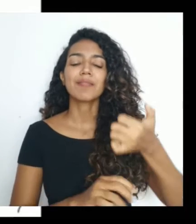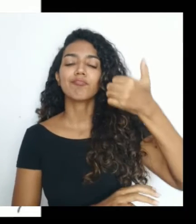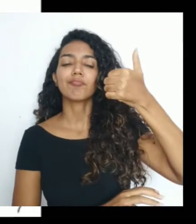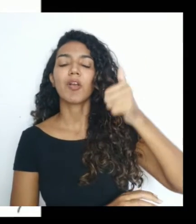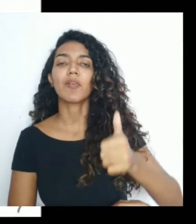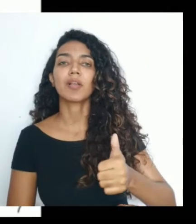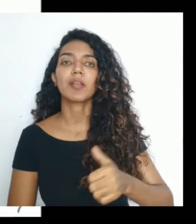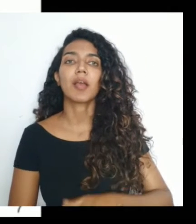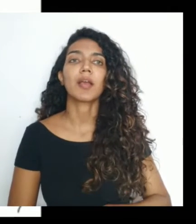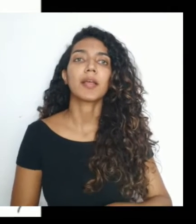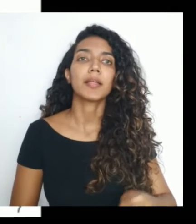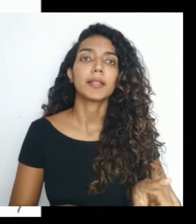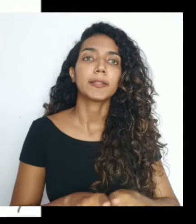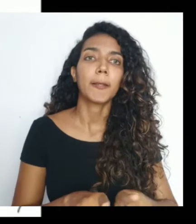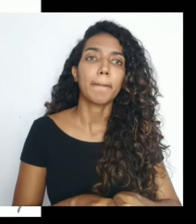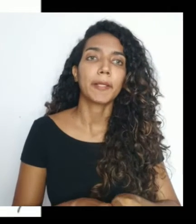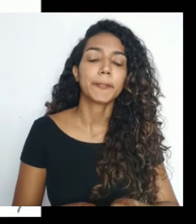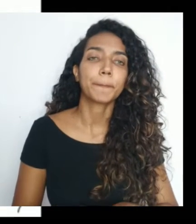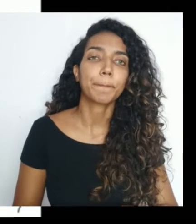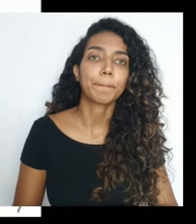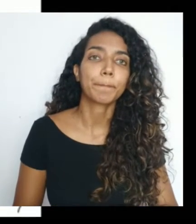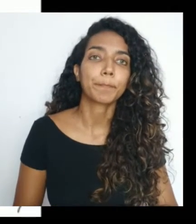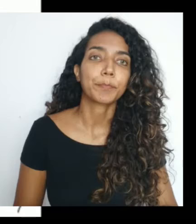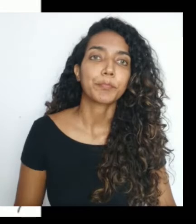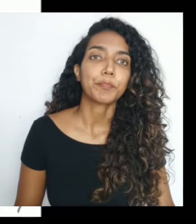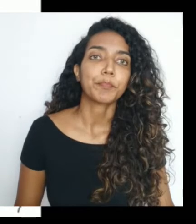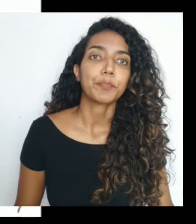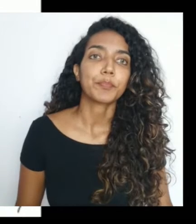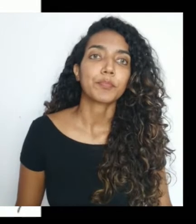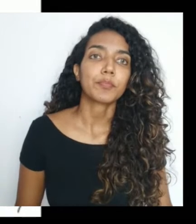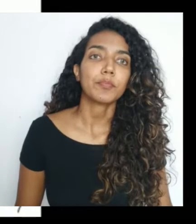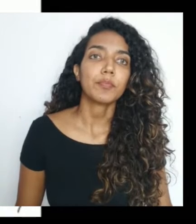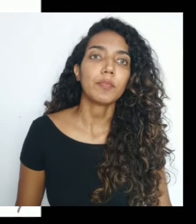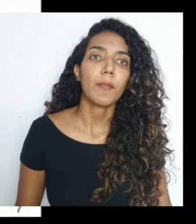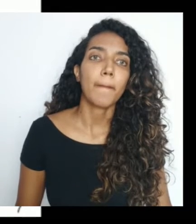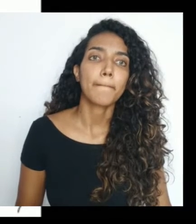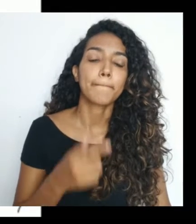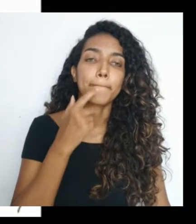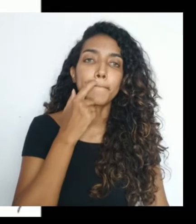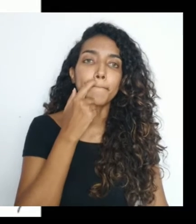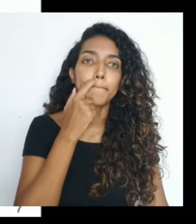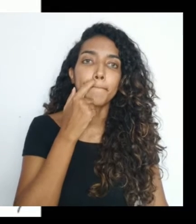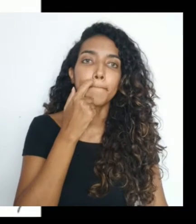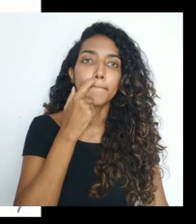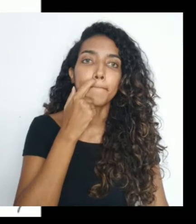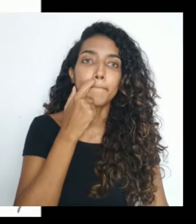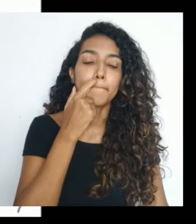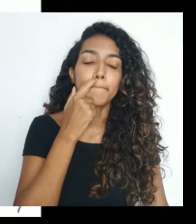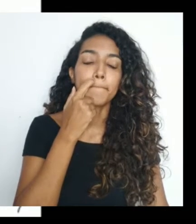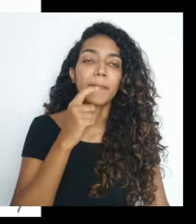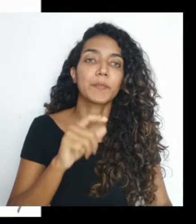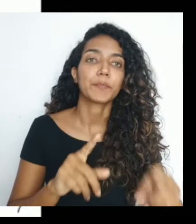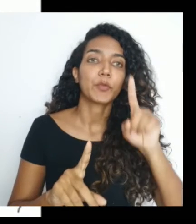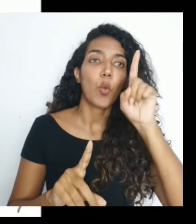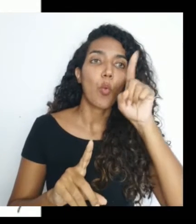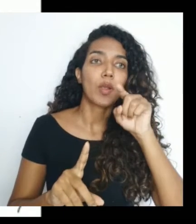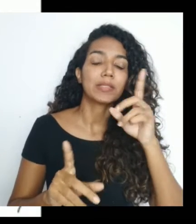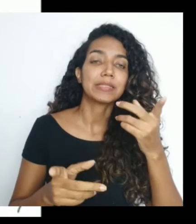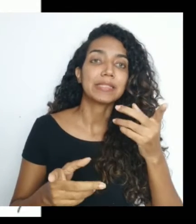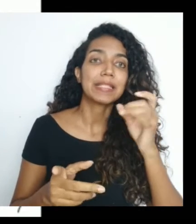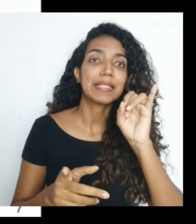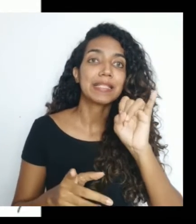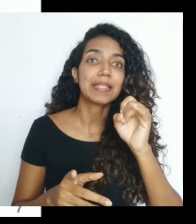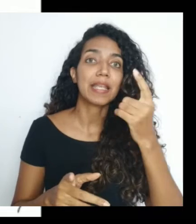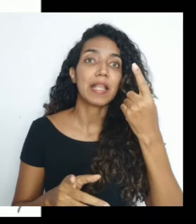AND, ele, uma vez que encontra uma instrução que é falsa, ele não avalia o resto. Uma vez que falso e qualquer coisa, vai ser